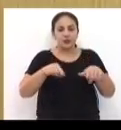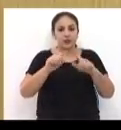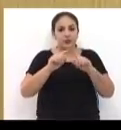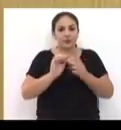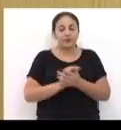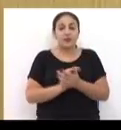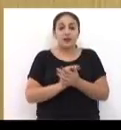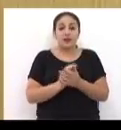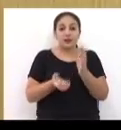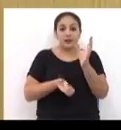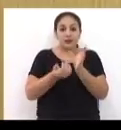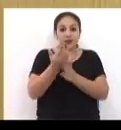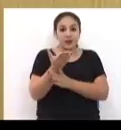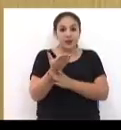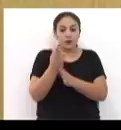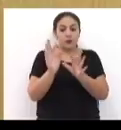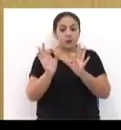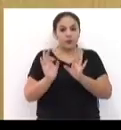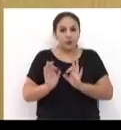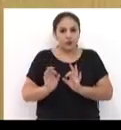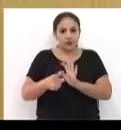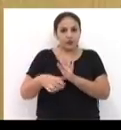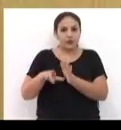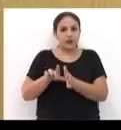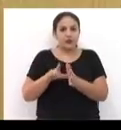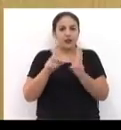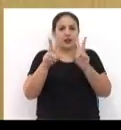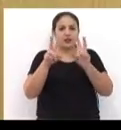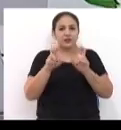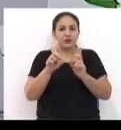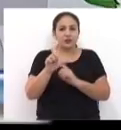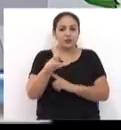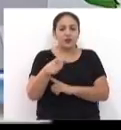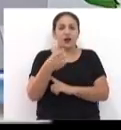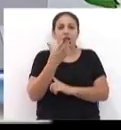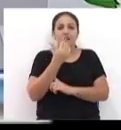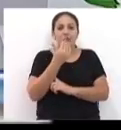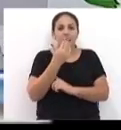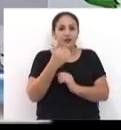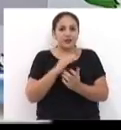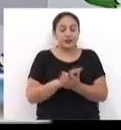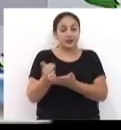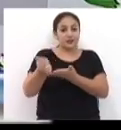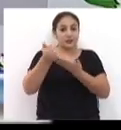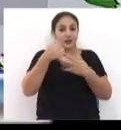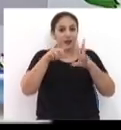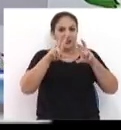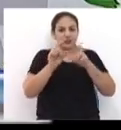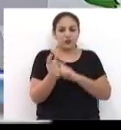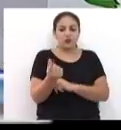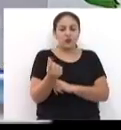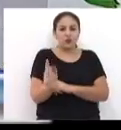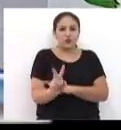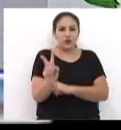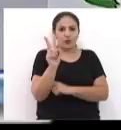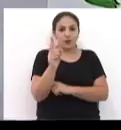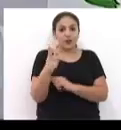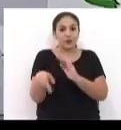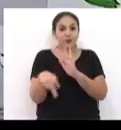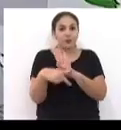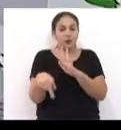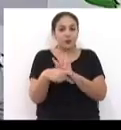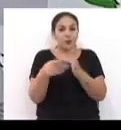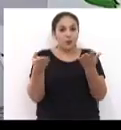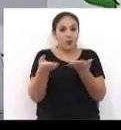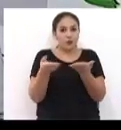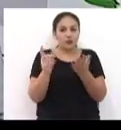público elaboraram um anteprojeto sobre o Vale Alimentação. Ele traz esse valor que é percebido